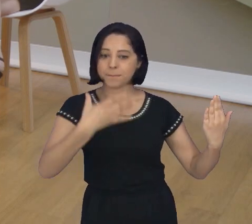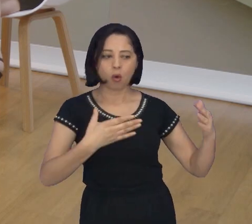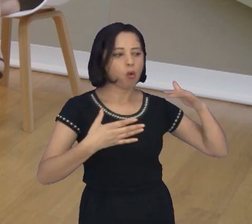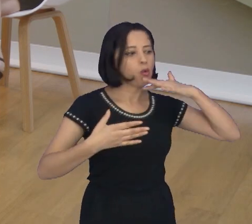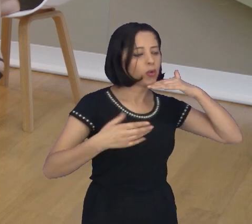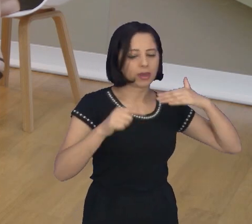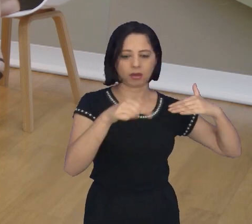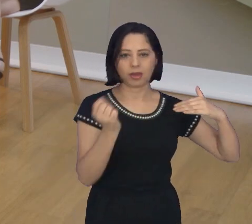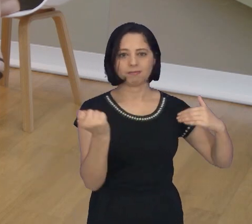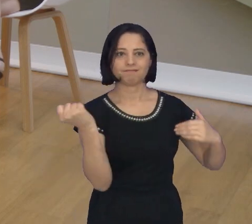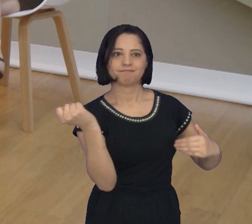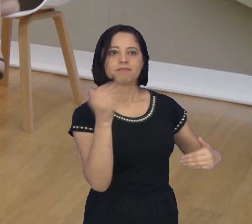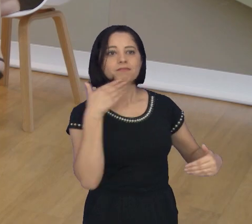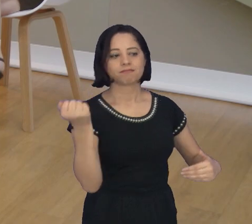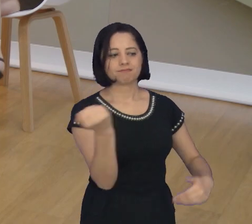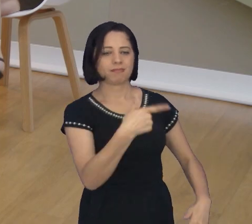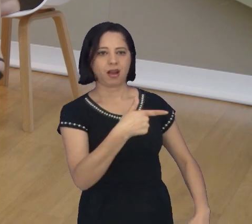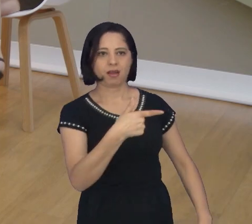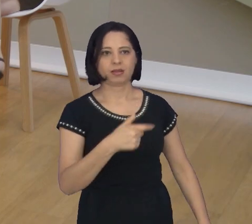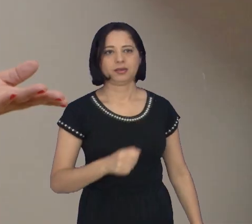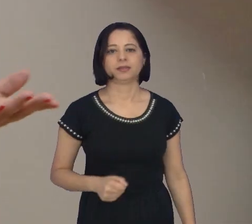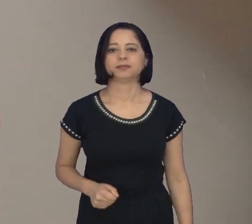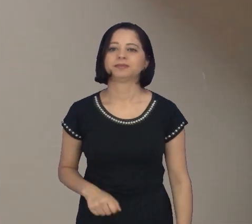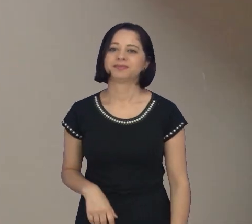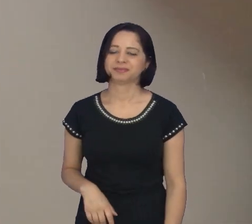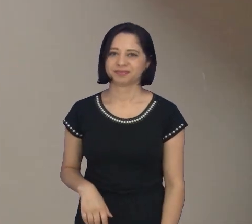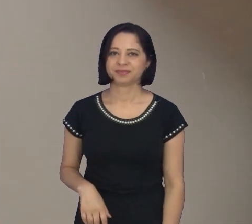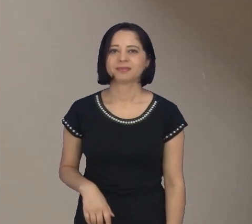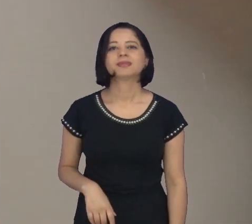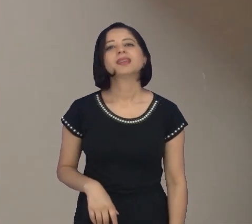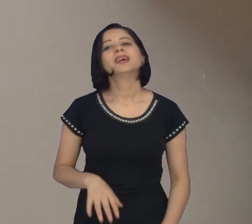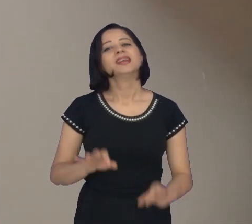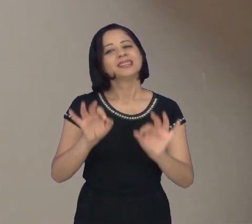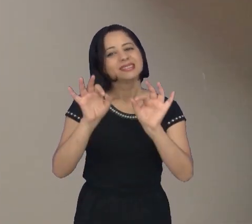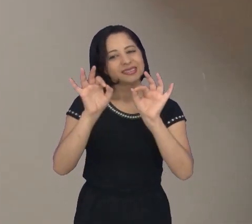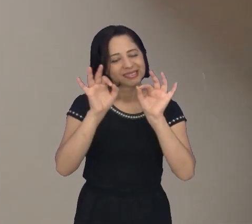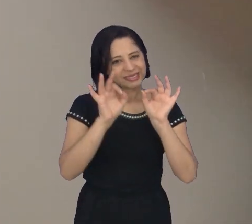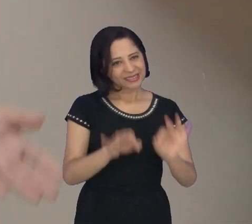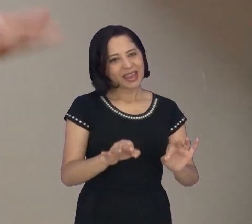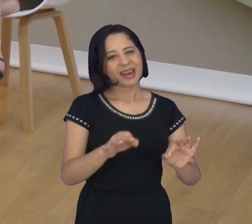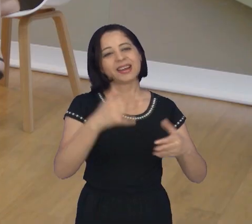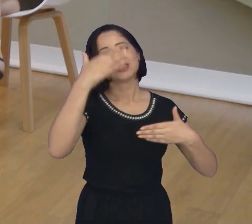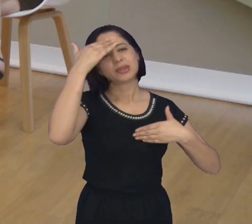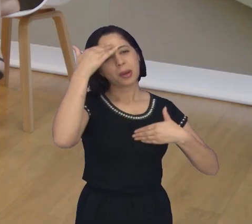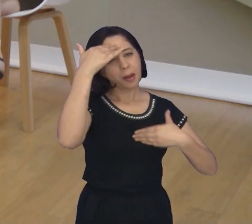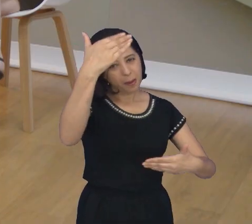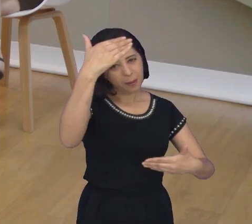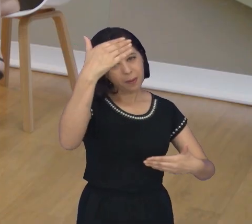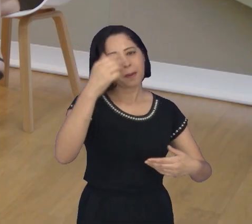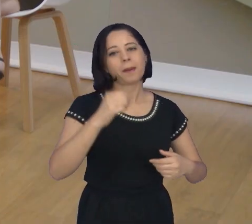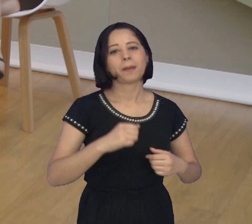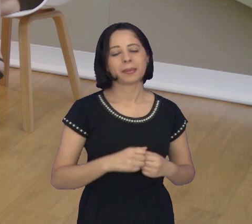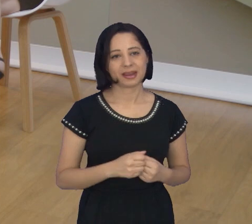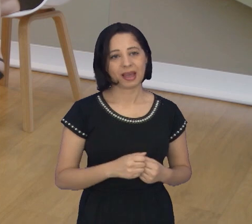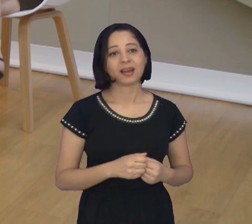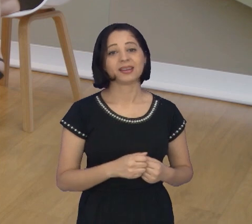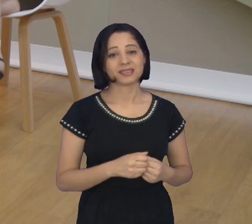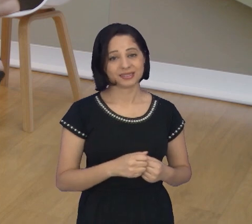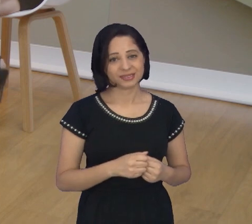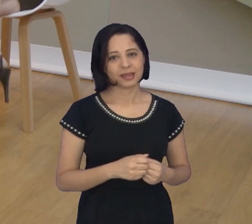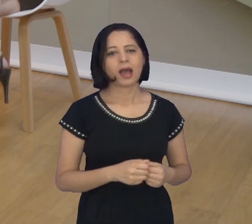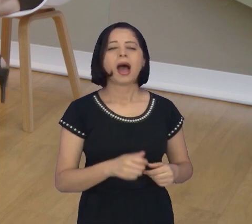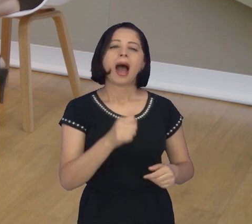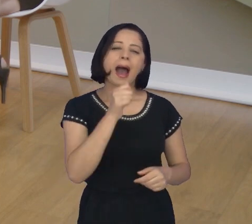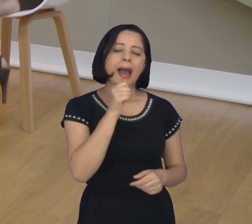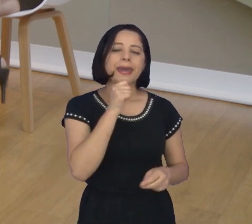claro. Tá certo, doutora. Muito obrigada pela sua participação, foi incrível. Vou convidar para voltar outras vezes, porque a gente tem